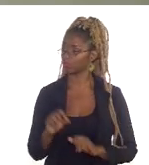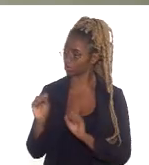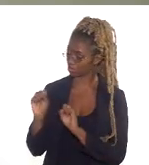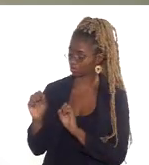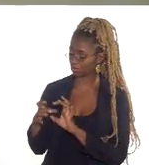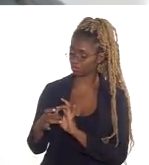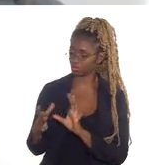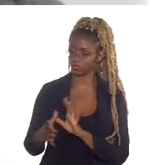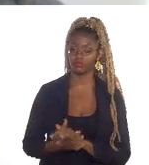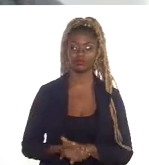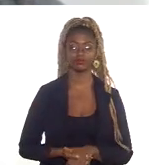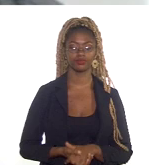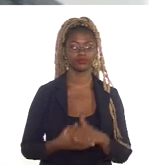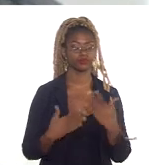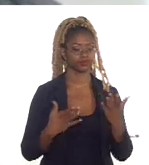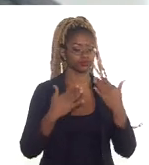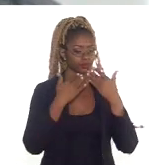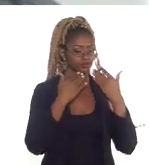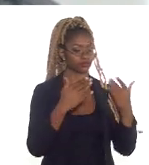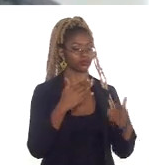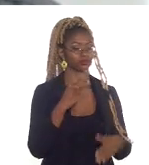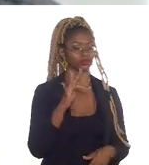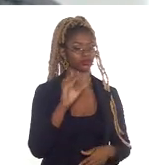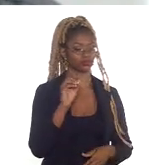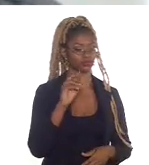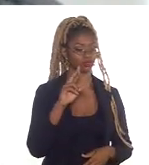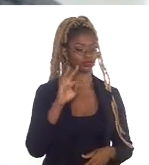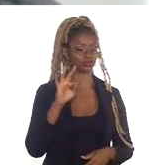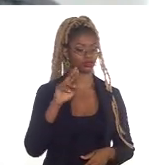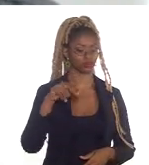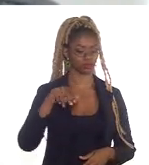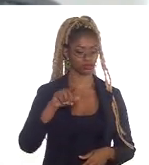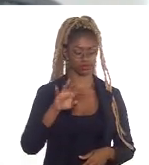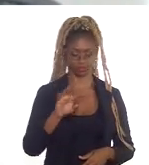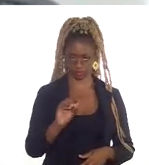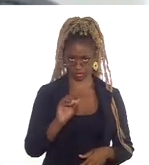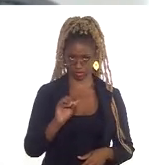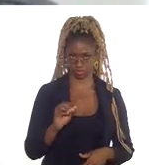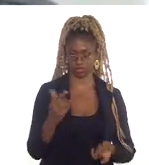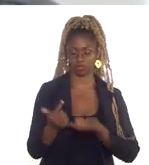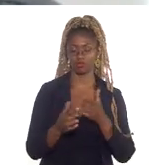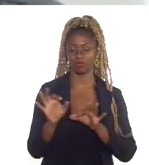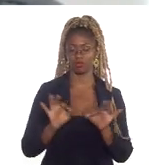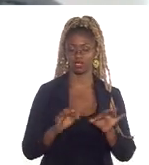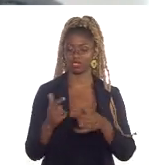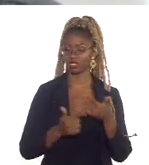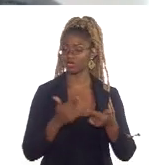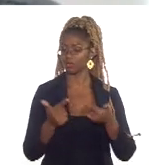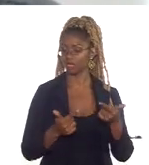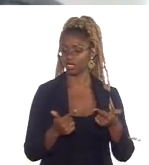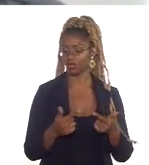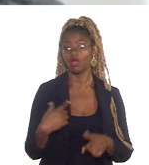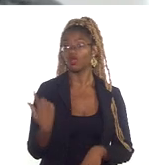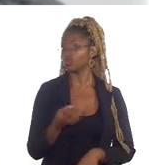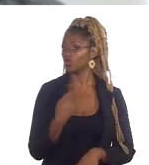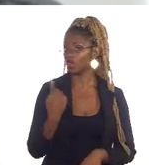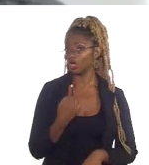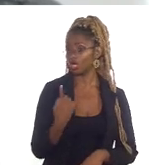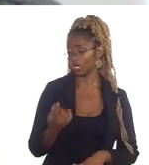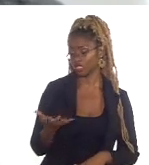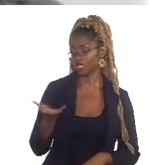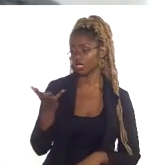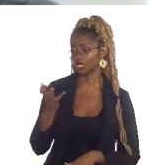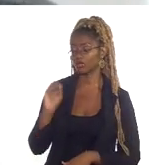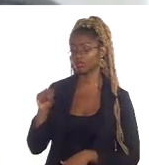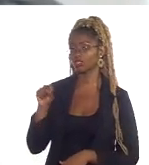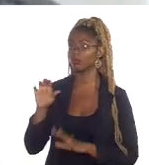Então, na apresentação do Fortunato, o que acontece em relação ao plano de trabalho? Como o senhor disse, a gente não está se negando a dar o plano de trabalho. Só que a gente